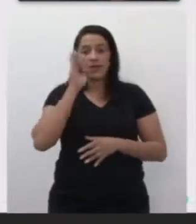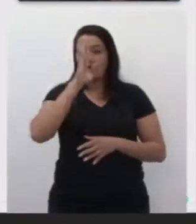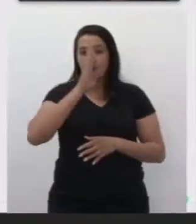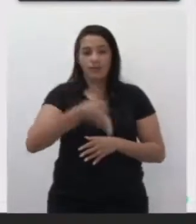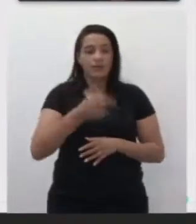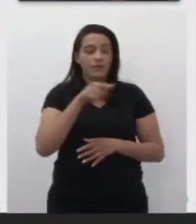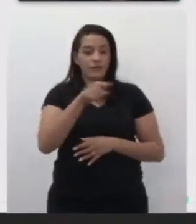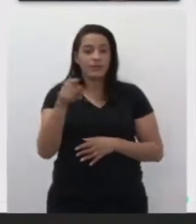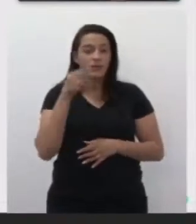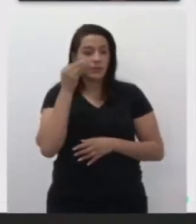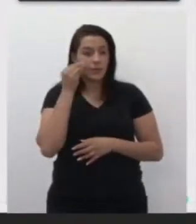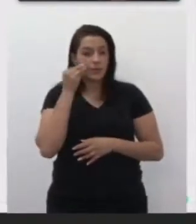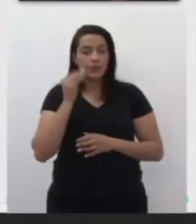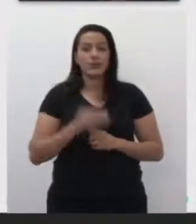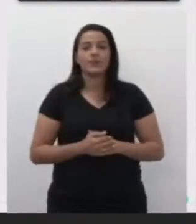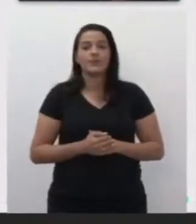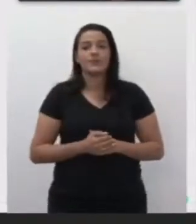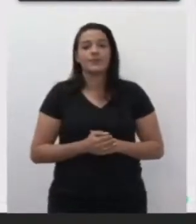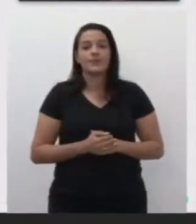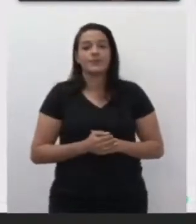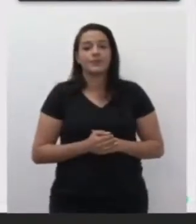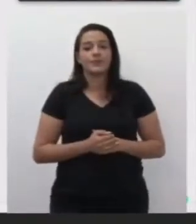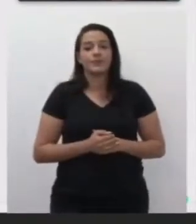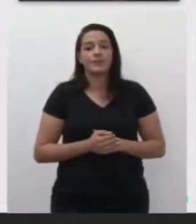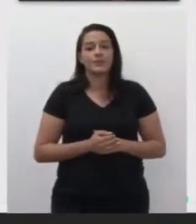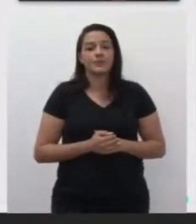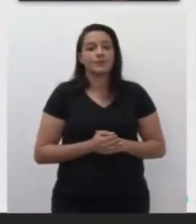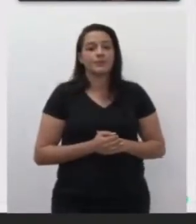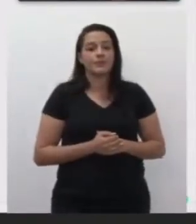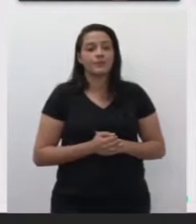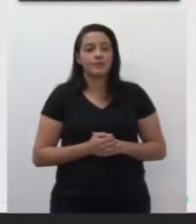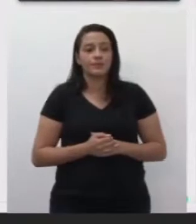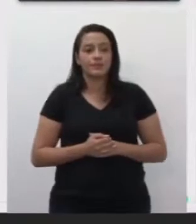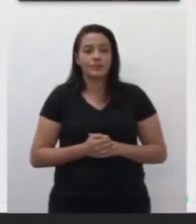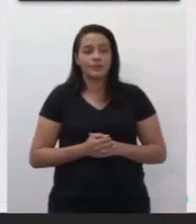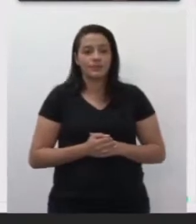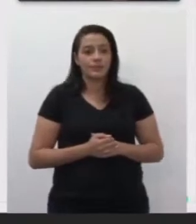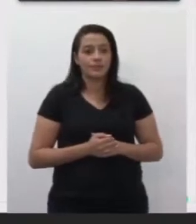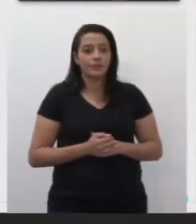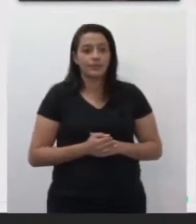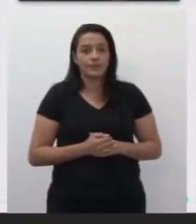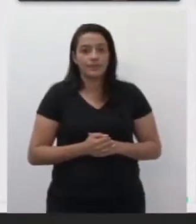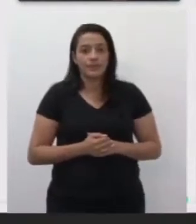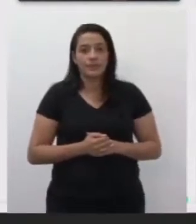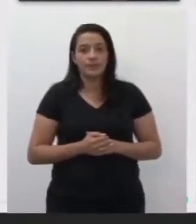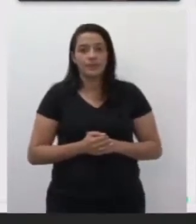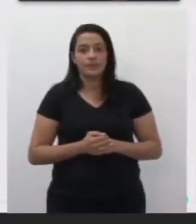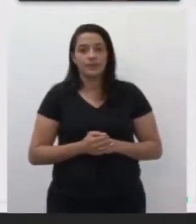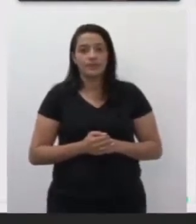tentar aqui, mandar, um minutinho, gente. Hoje eu tô...